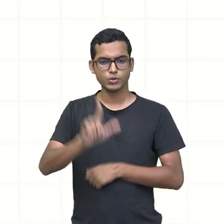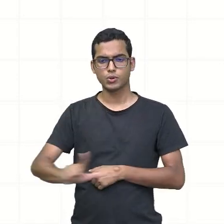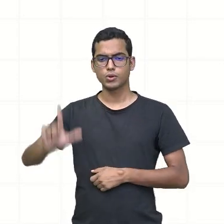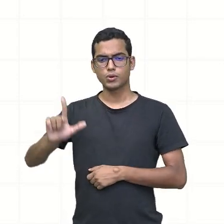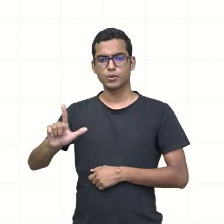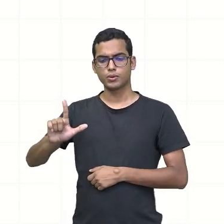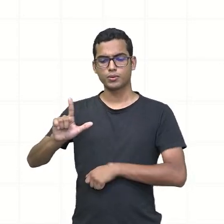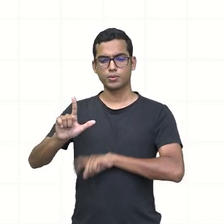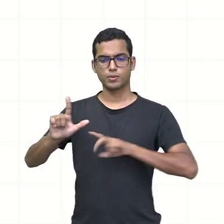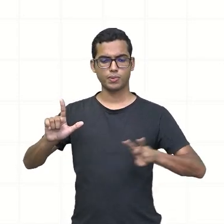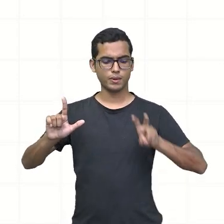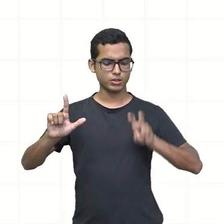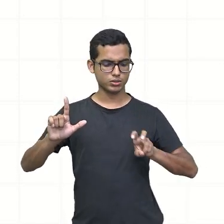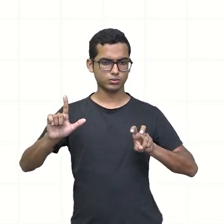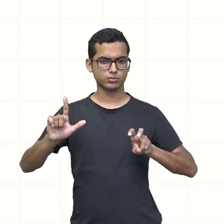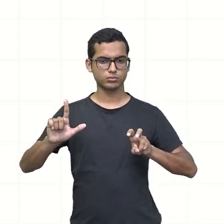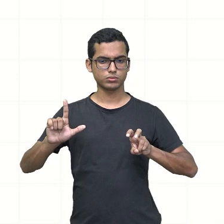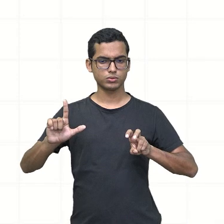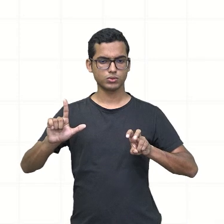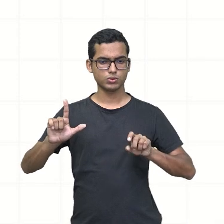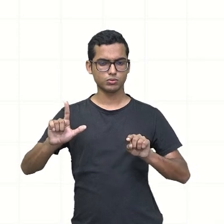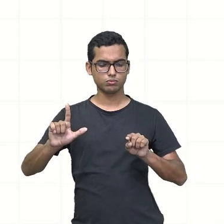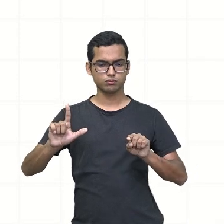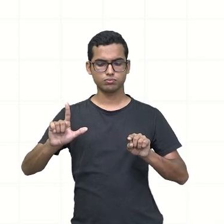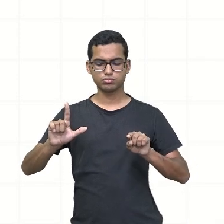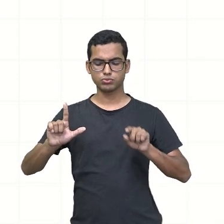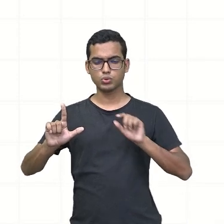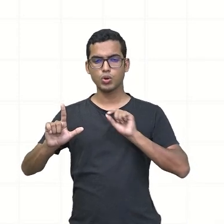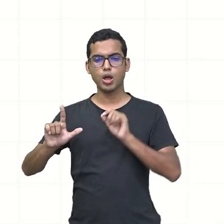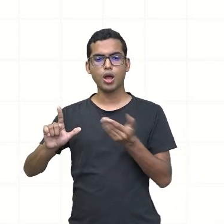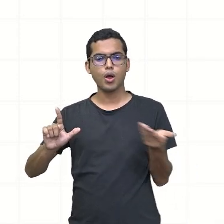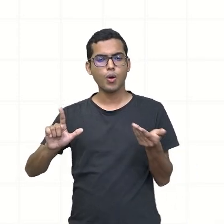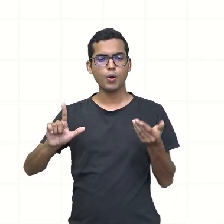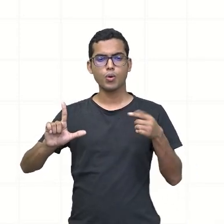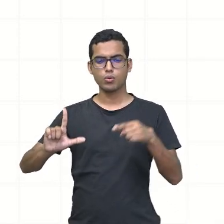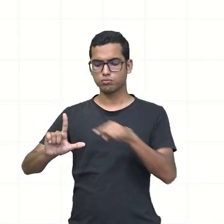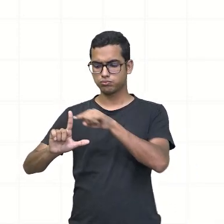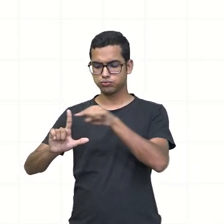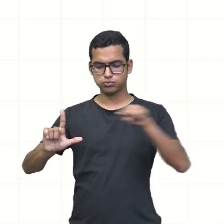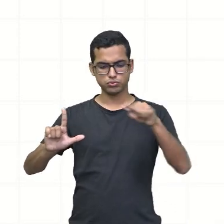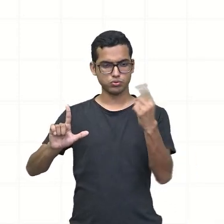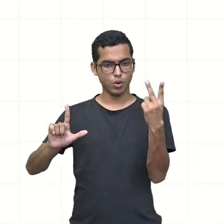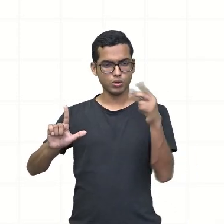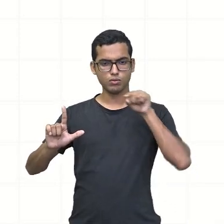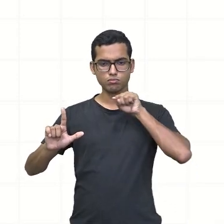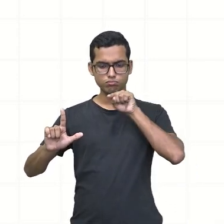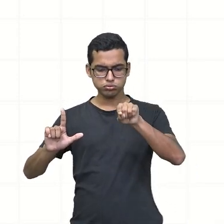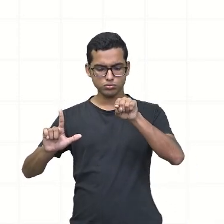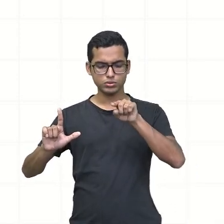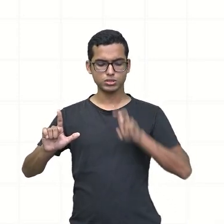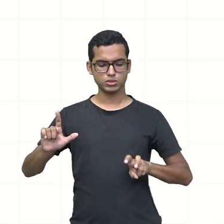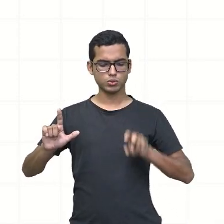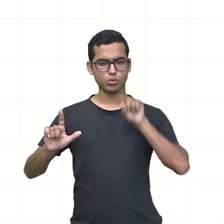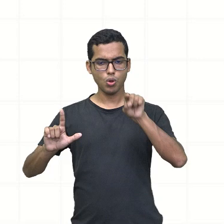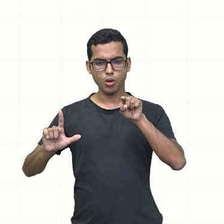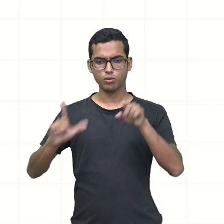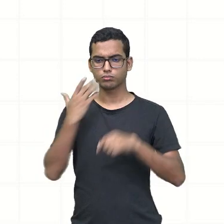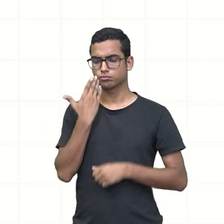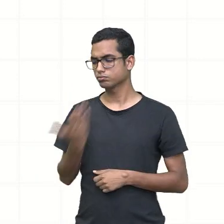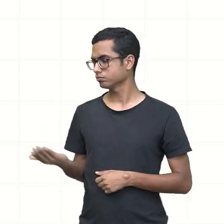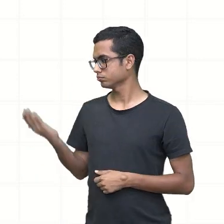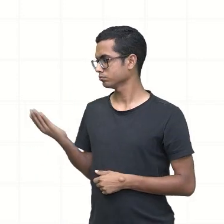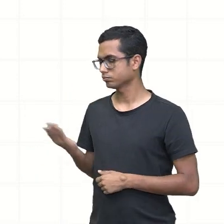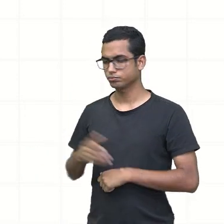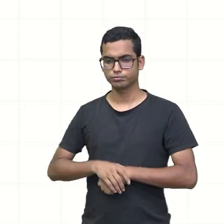Certo? Ligando esses pontos, né, qual polígono está formando, então vamos ligar esses pontos, tá legal? Ligando o